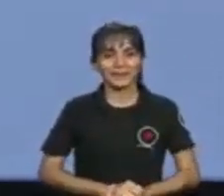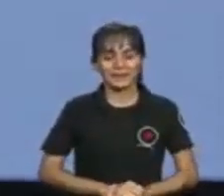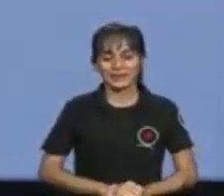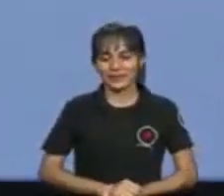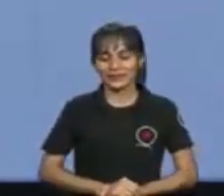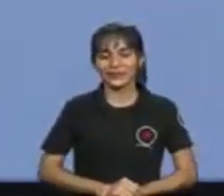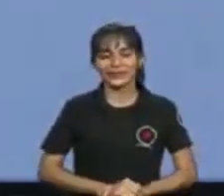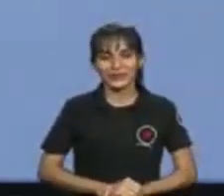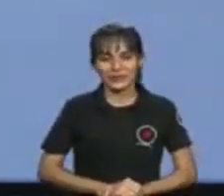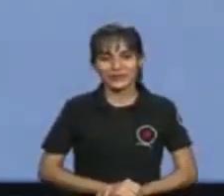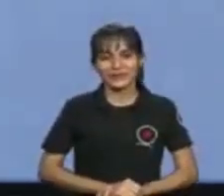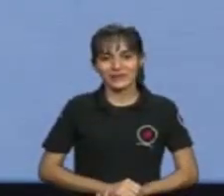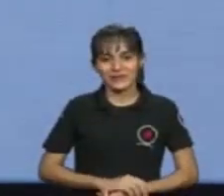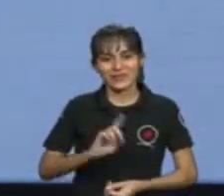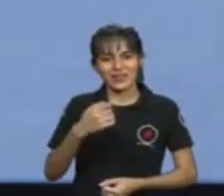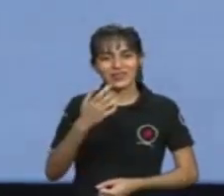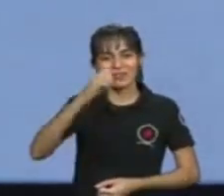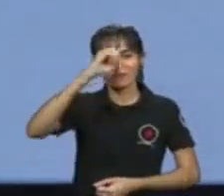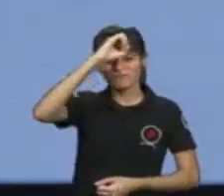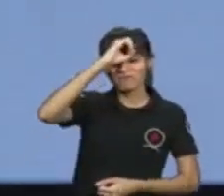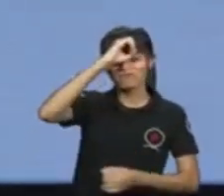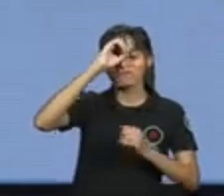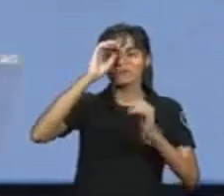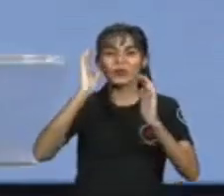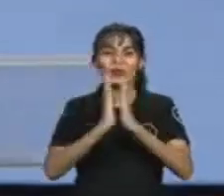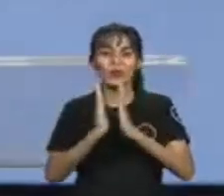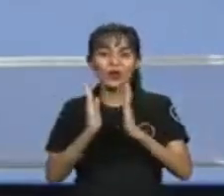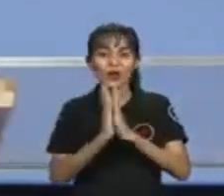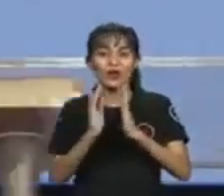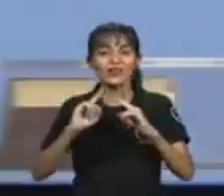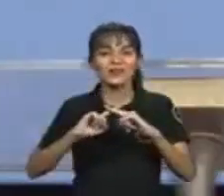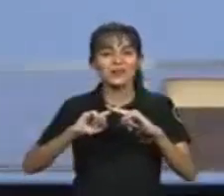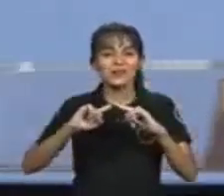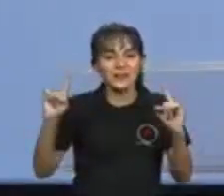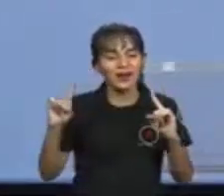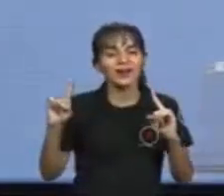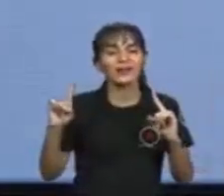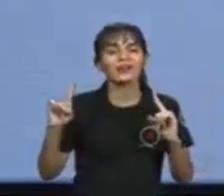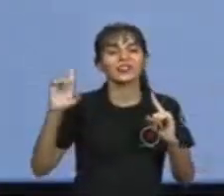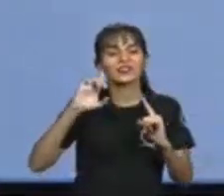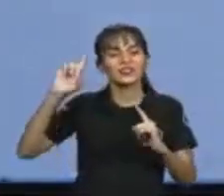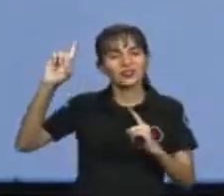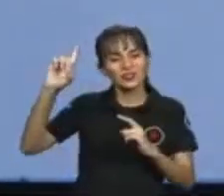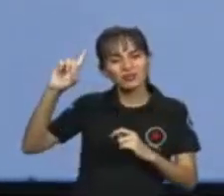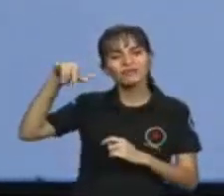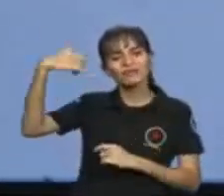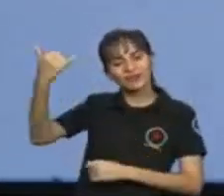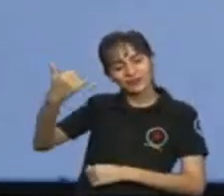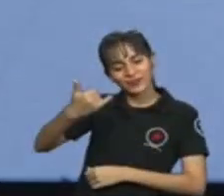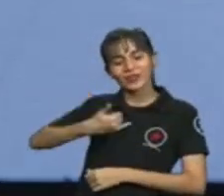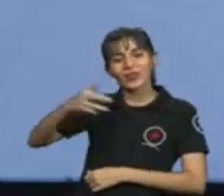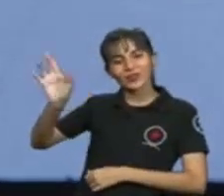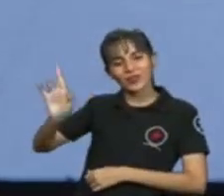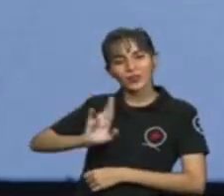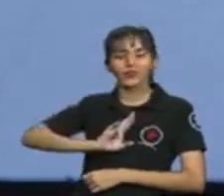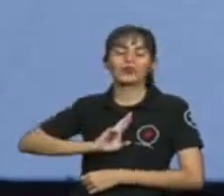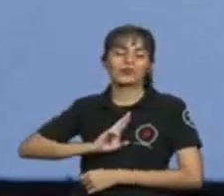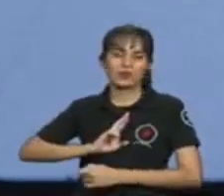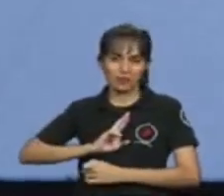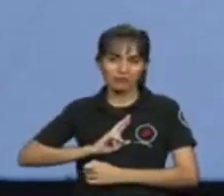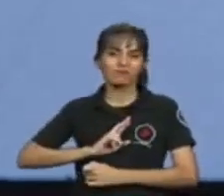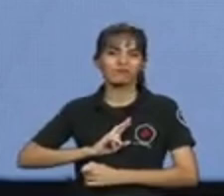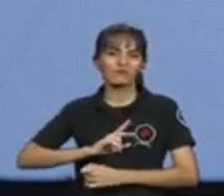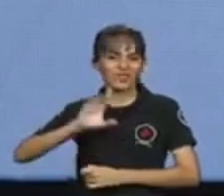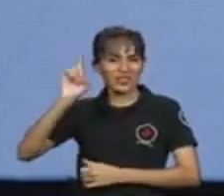ali na nossa inocência orando, mas como Deus na nossa inocência nos respondeu. E cada vez Ele ia